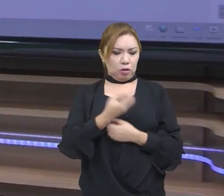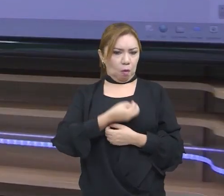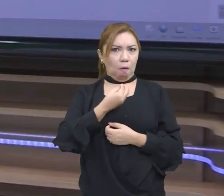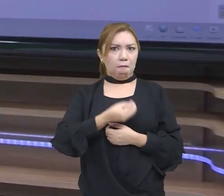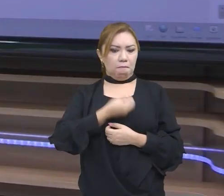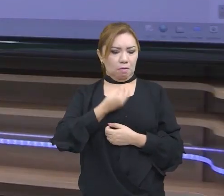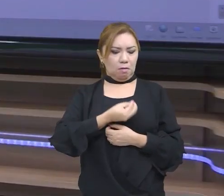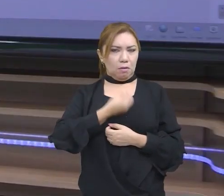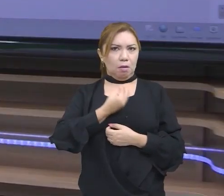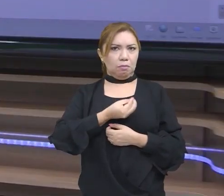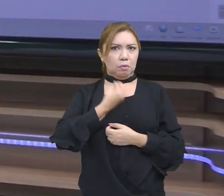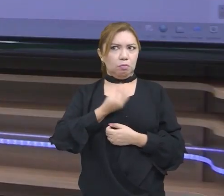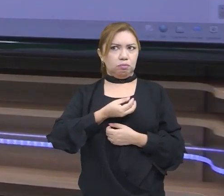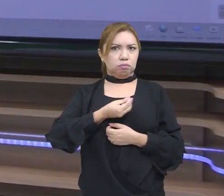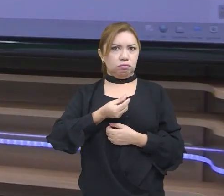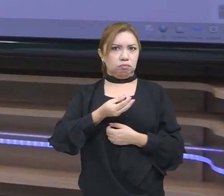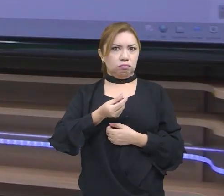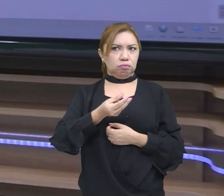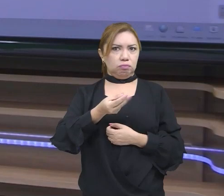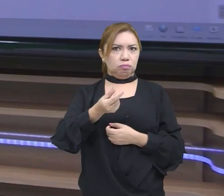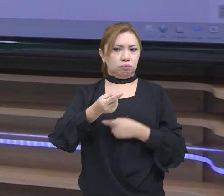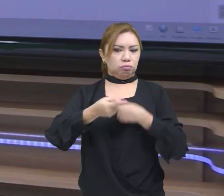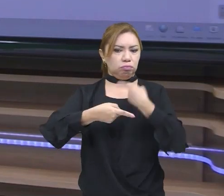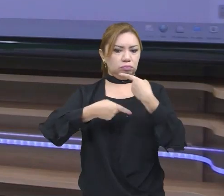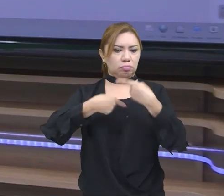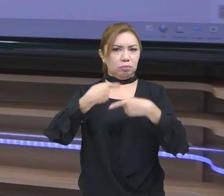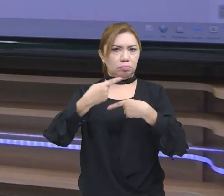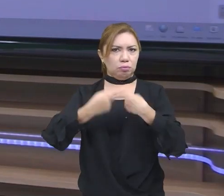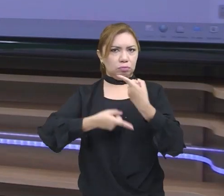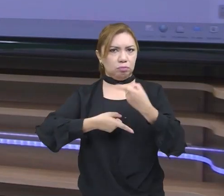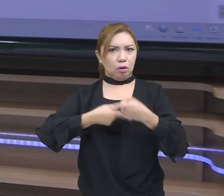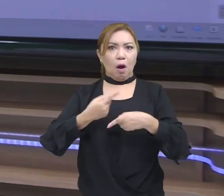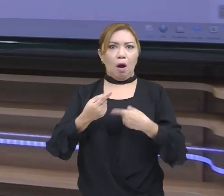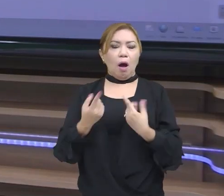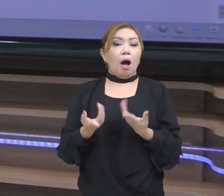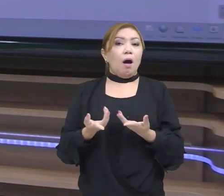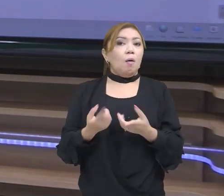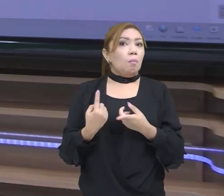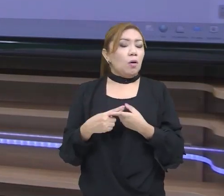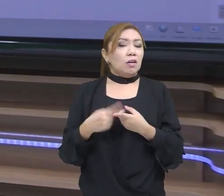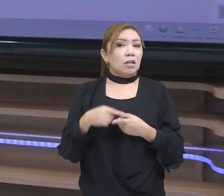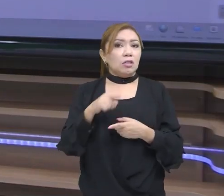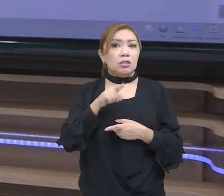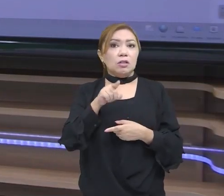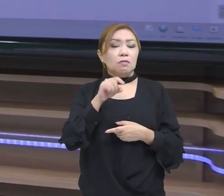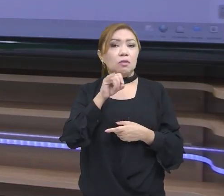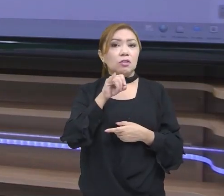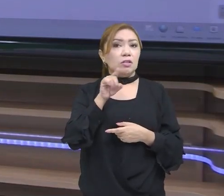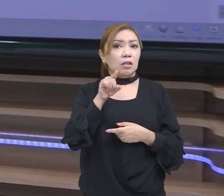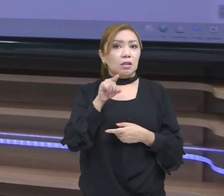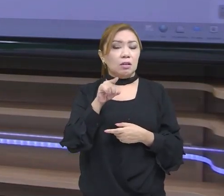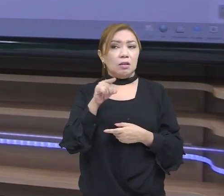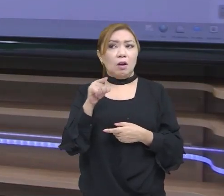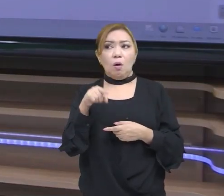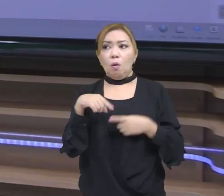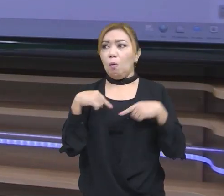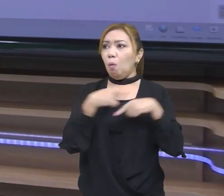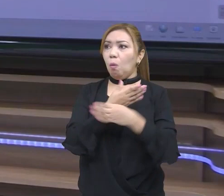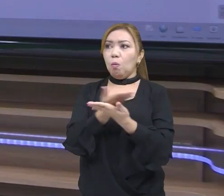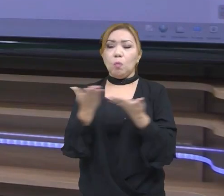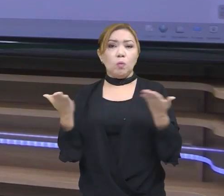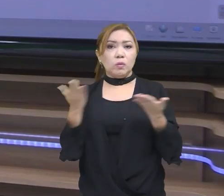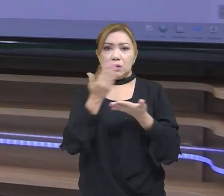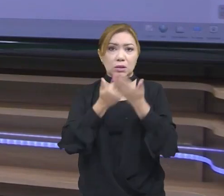continuar perpetuando a espécie. Todos os animais precisam se alimentar, senão eles morrem, não é mesmo? Então, eles precisam absorver esses nutrientes para que